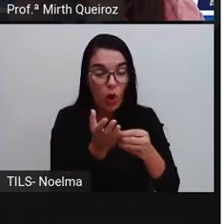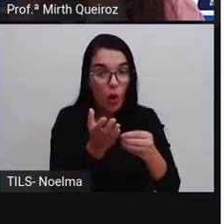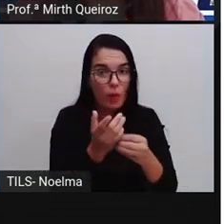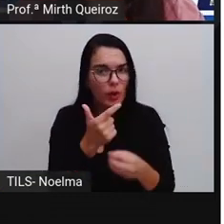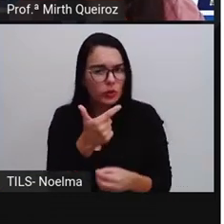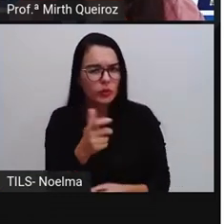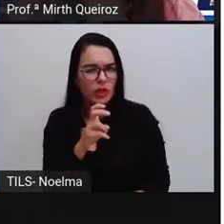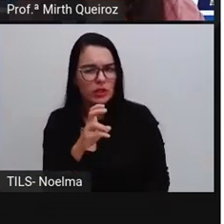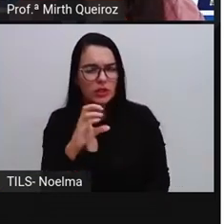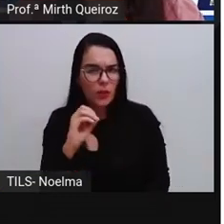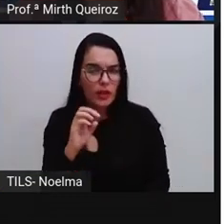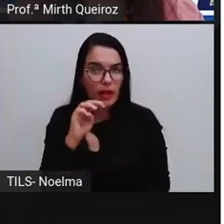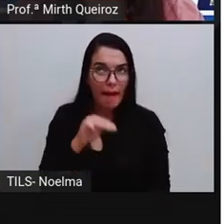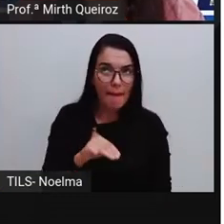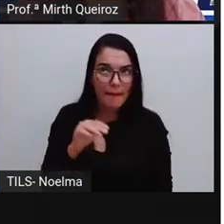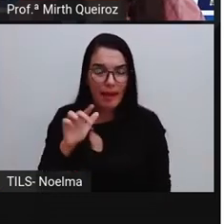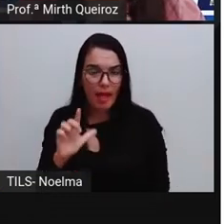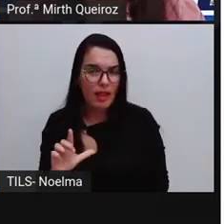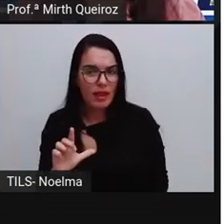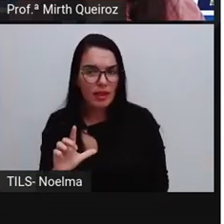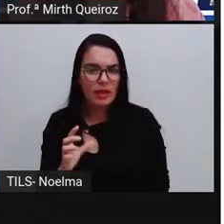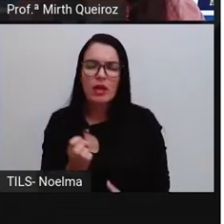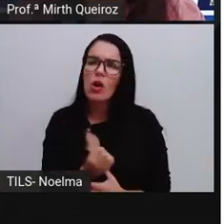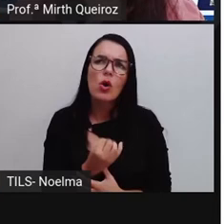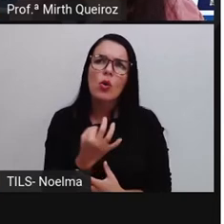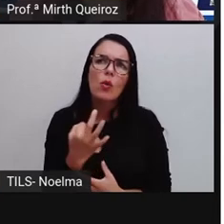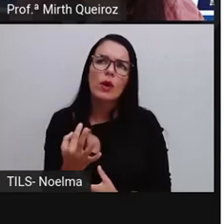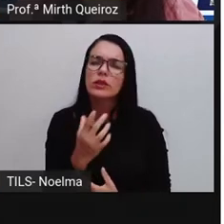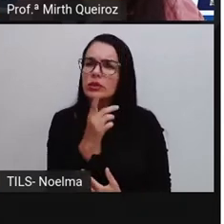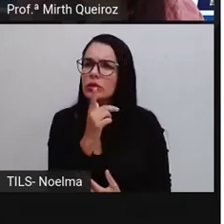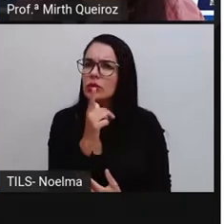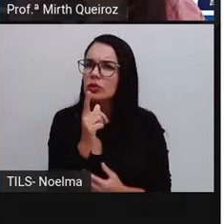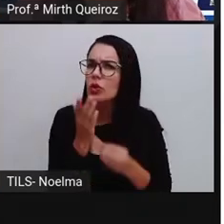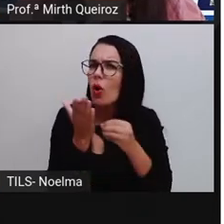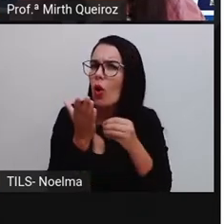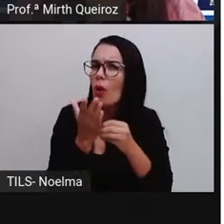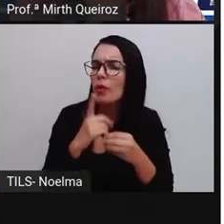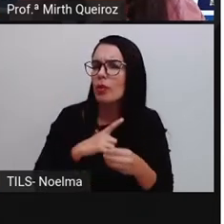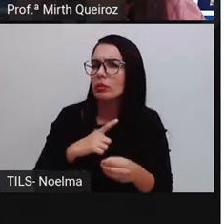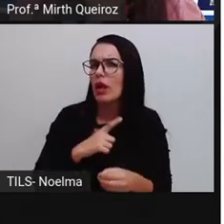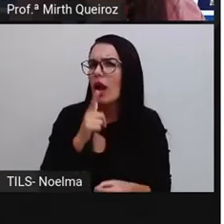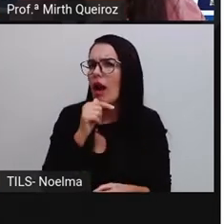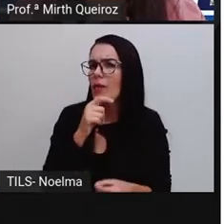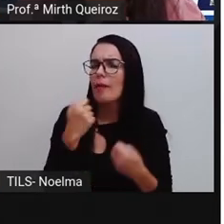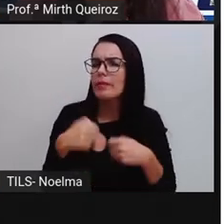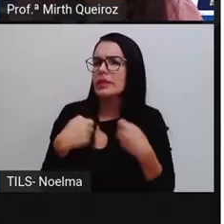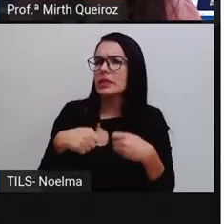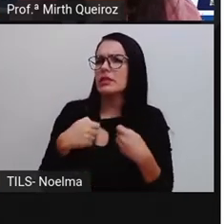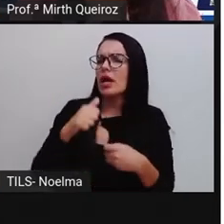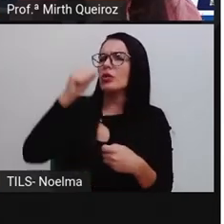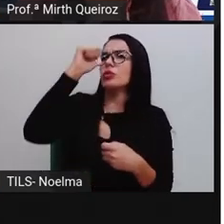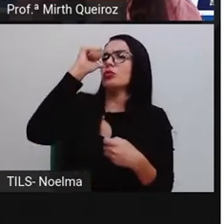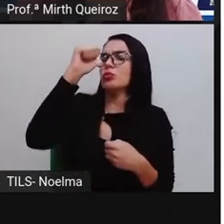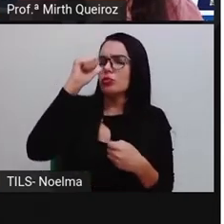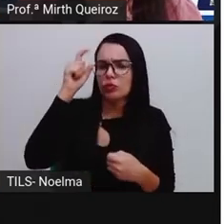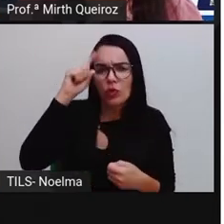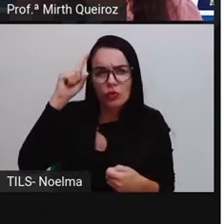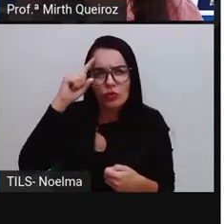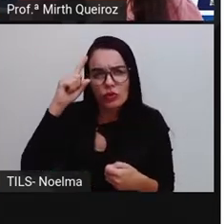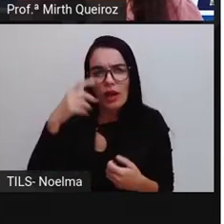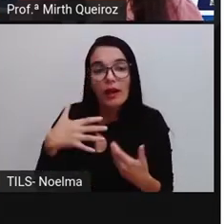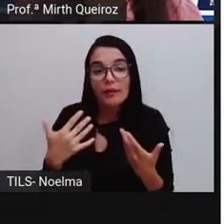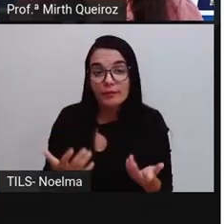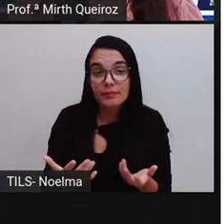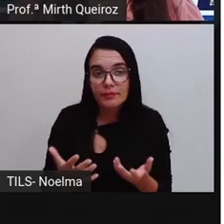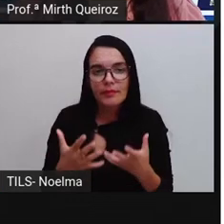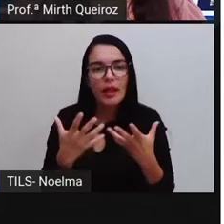250 ml, quantos copos com água ela deve tomar por dia? Para isso,